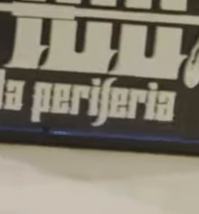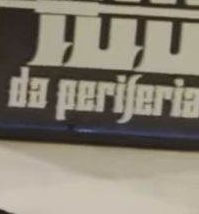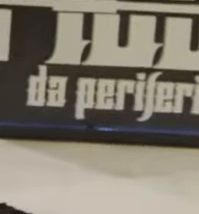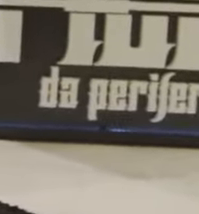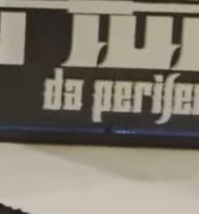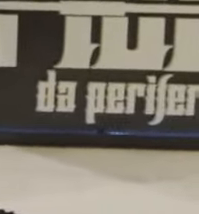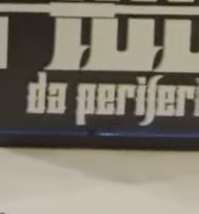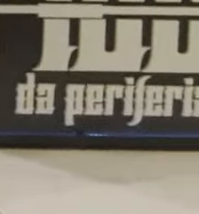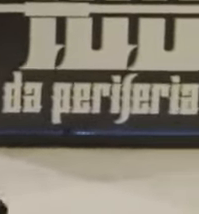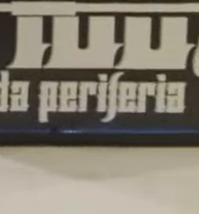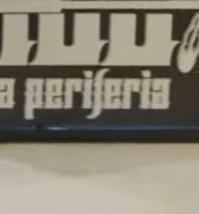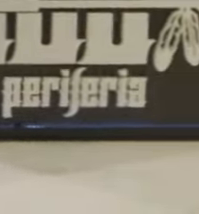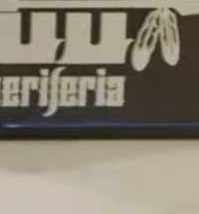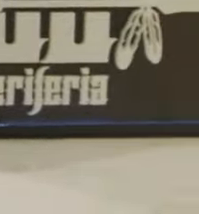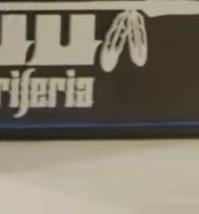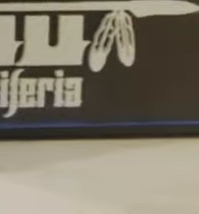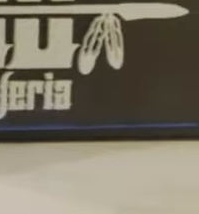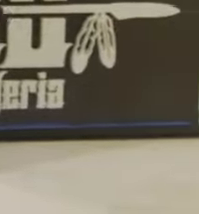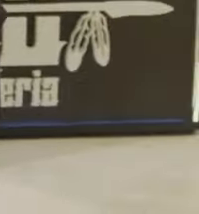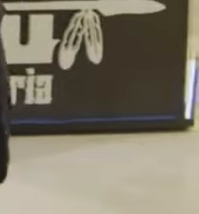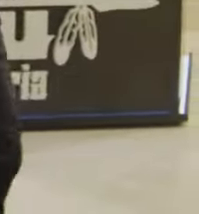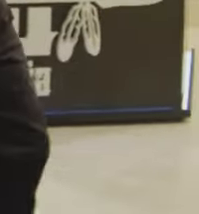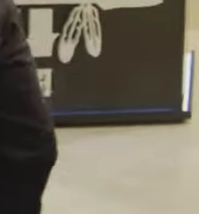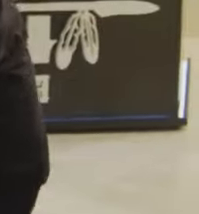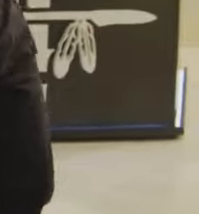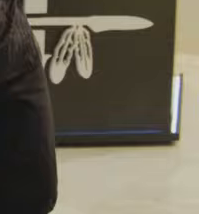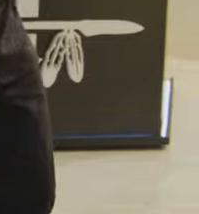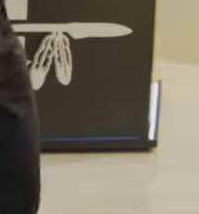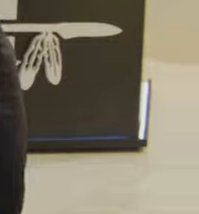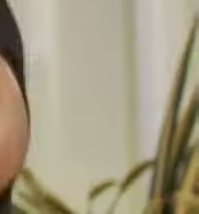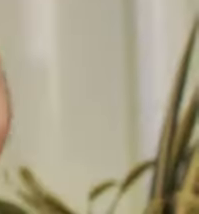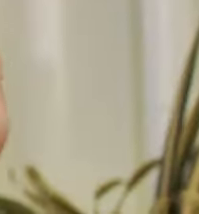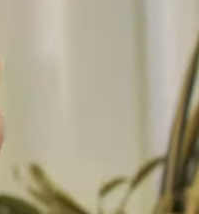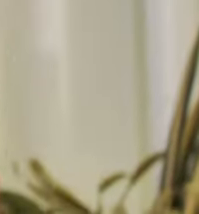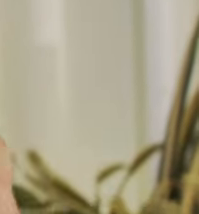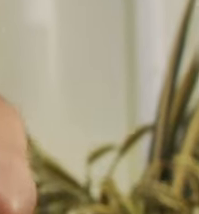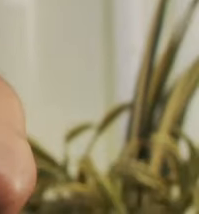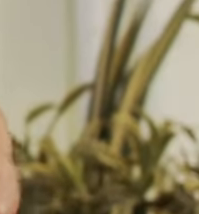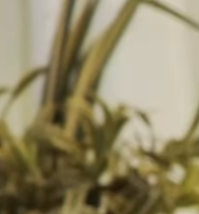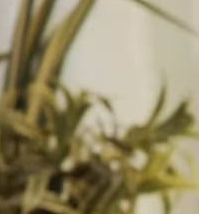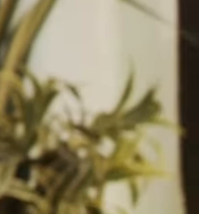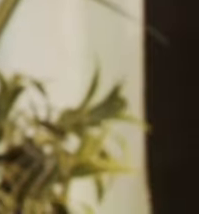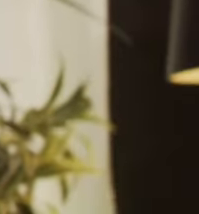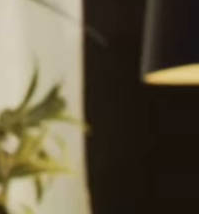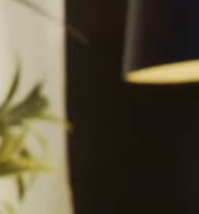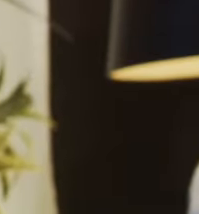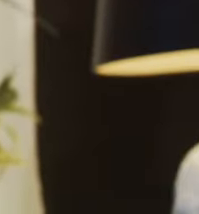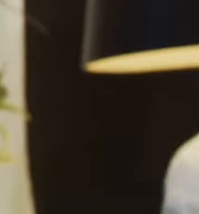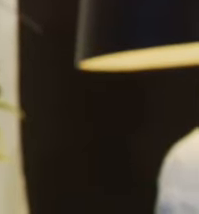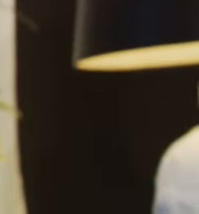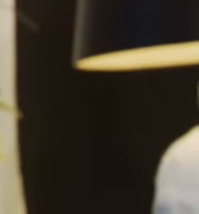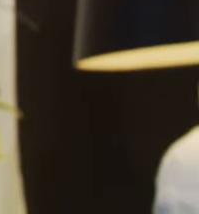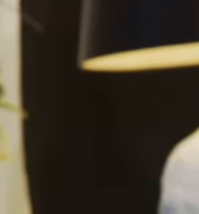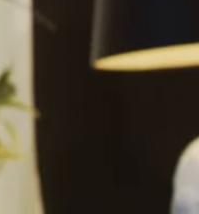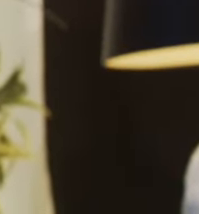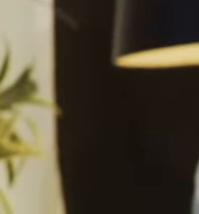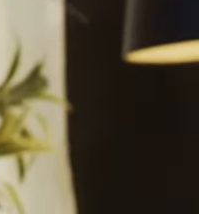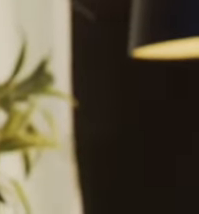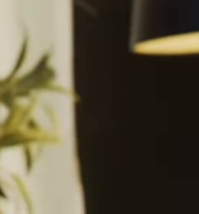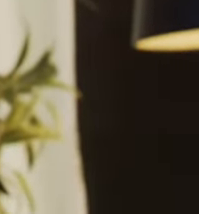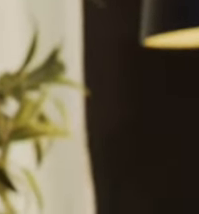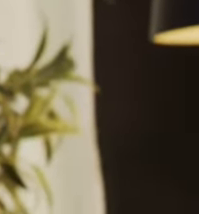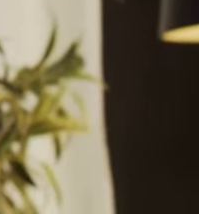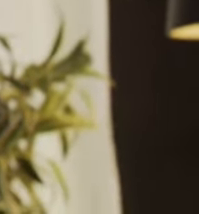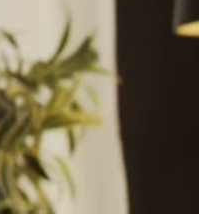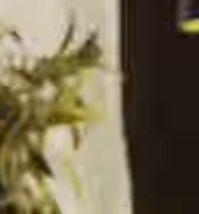Pois quem dorme e sonha, quem vive realiza. Eu elevo o nível do imprevisível. Desculpe minha luna.